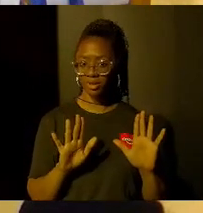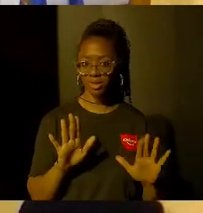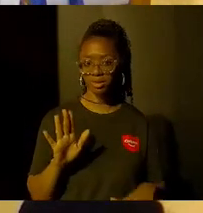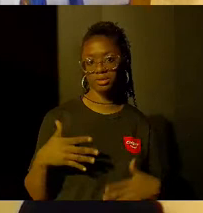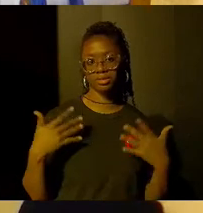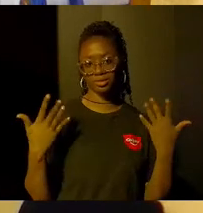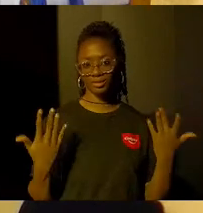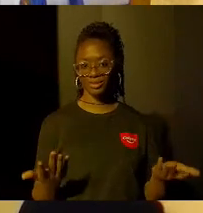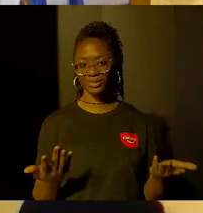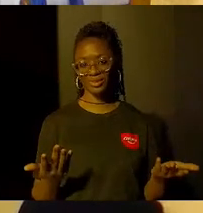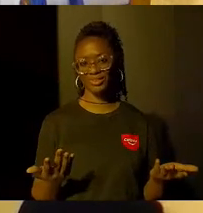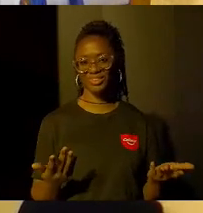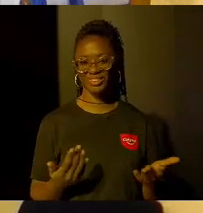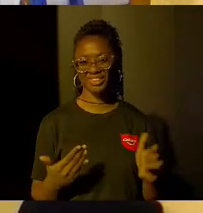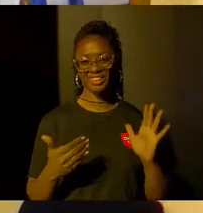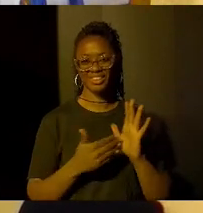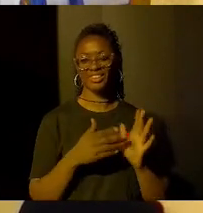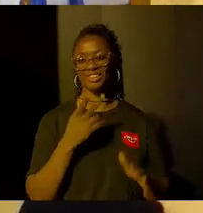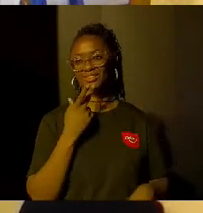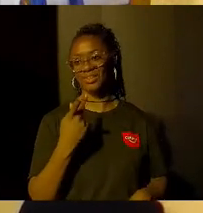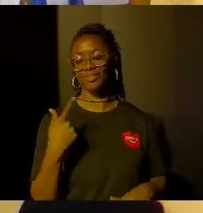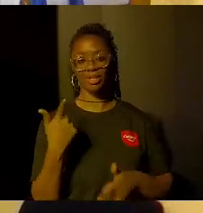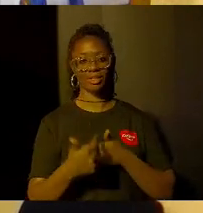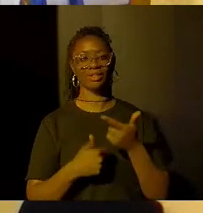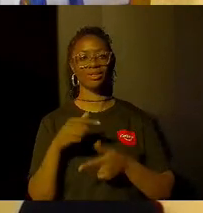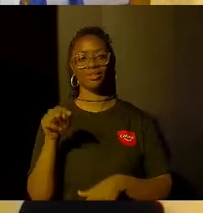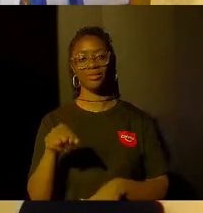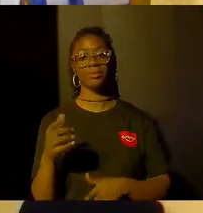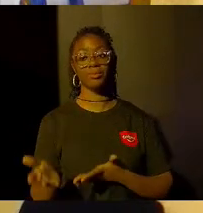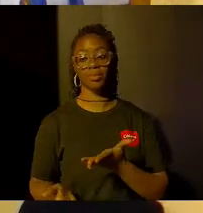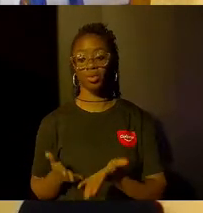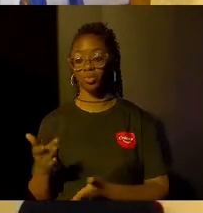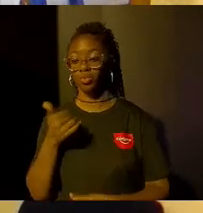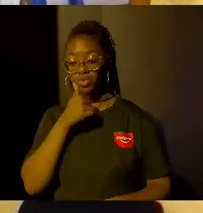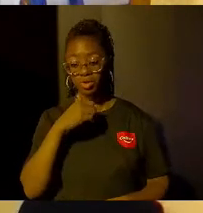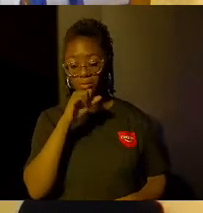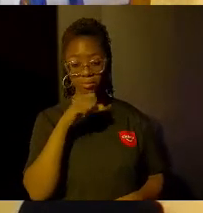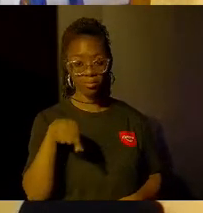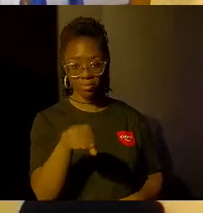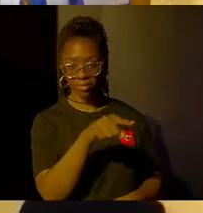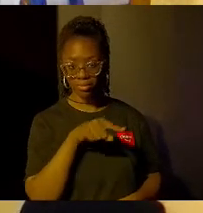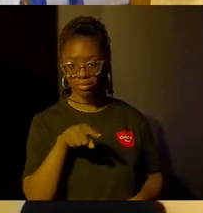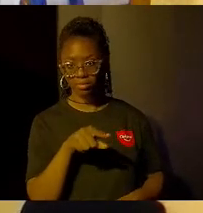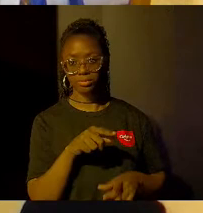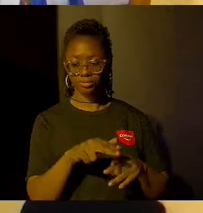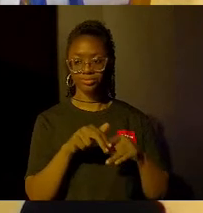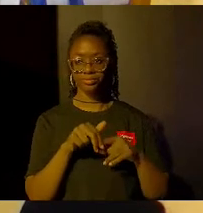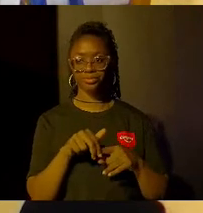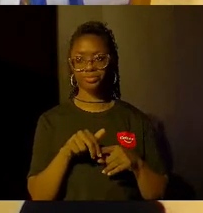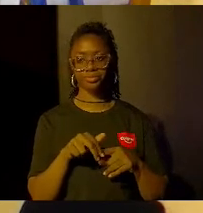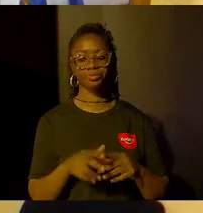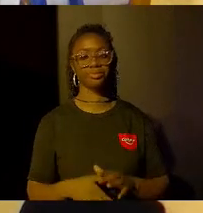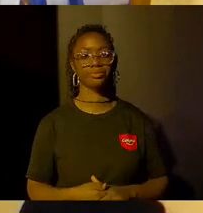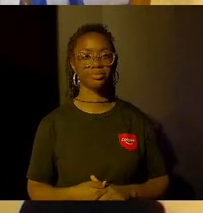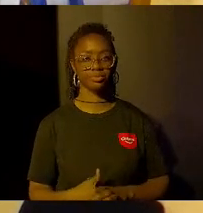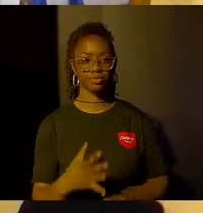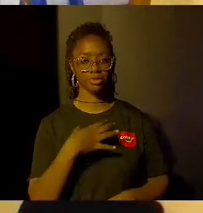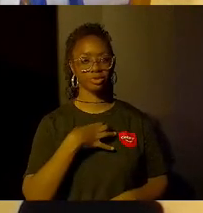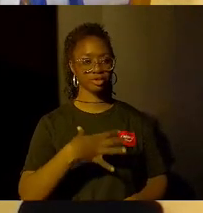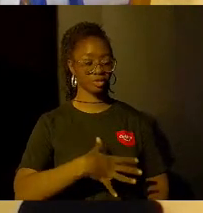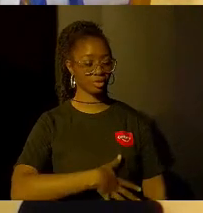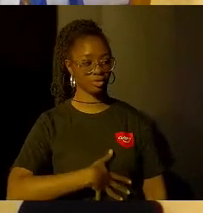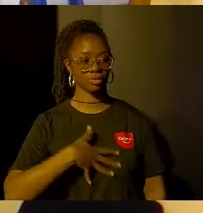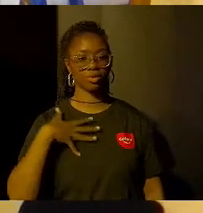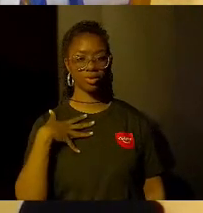a última fala da obra é cuidem de suas mães porque eu me sinto muito honrado